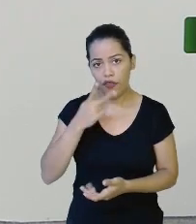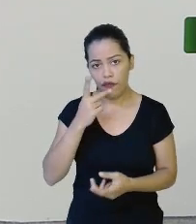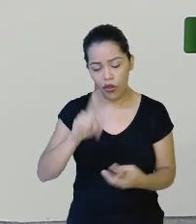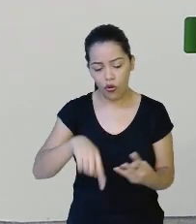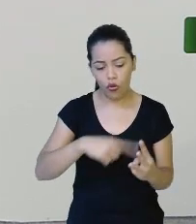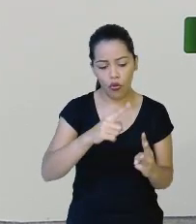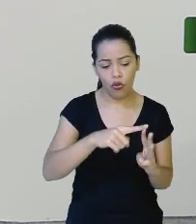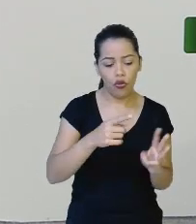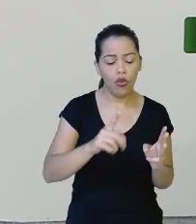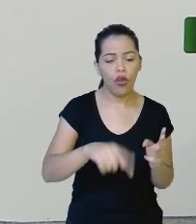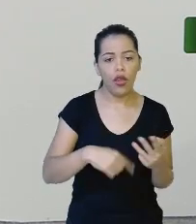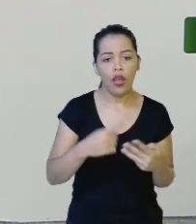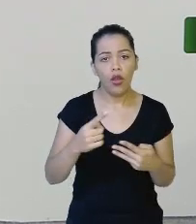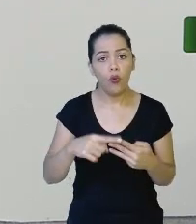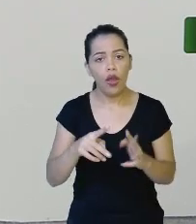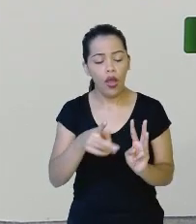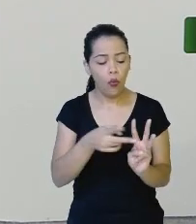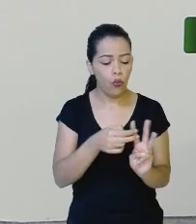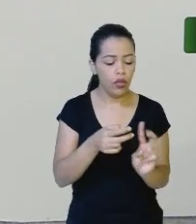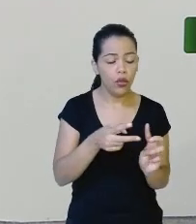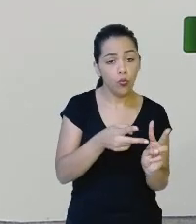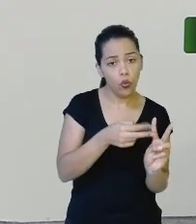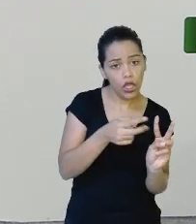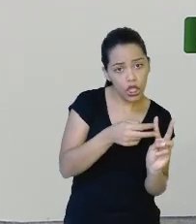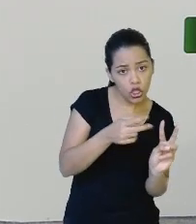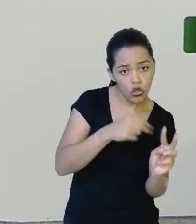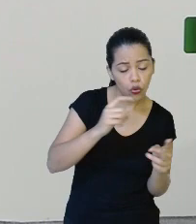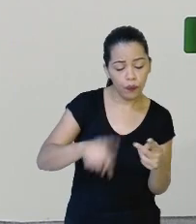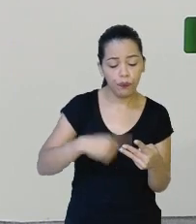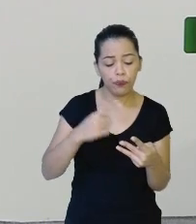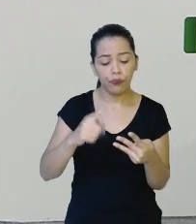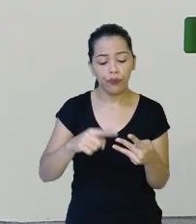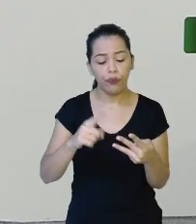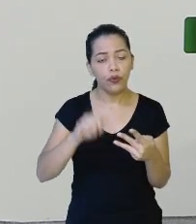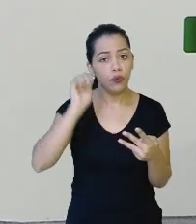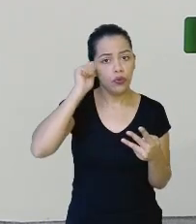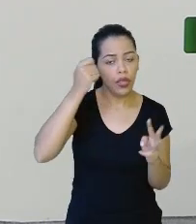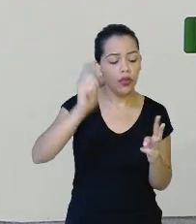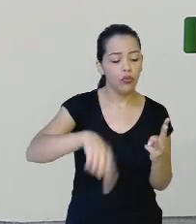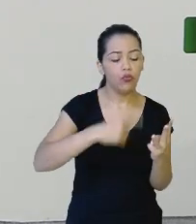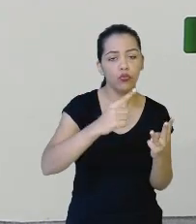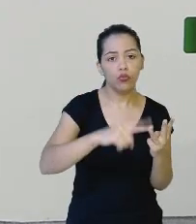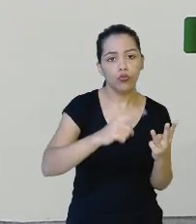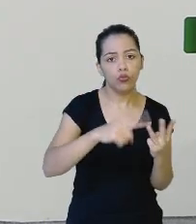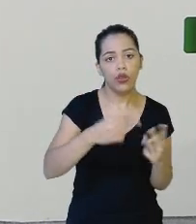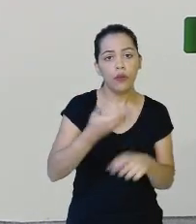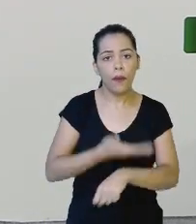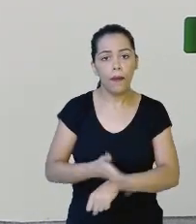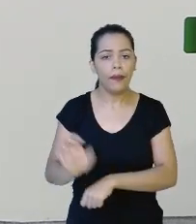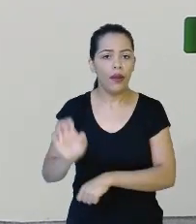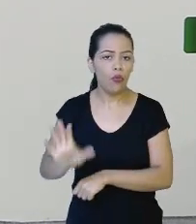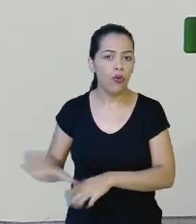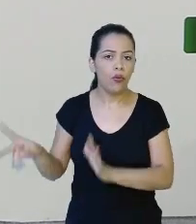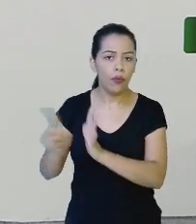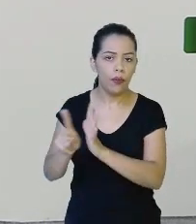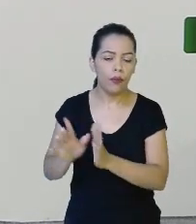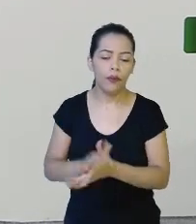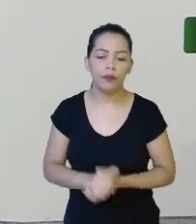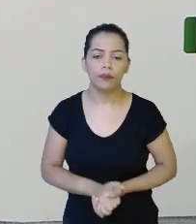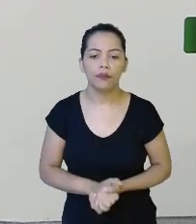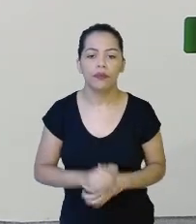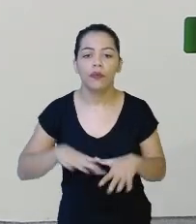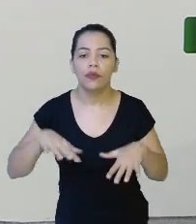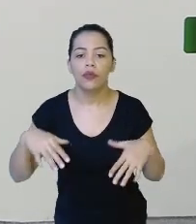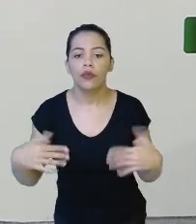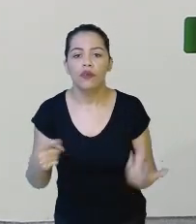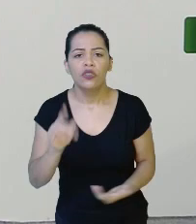já viu em outras aulas, vocês já devem ter visto também nas aulas de história. E aí vamos falar um pouquinho sobre esses povos